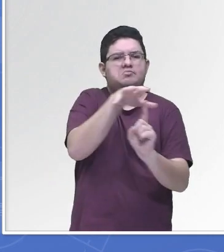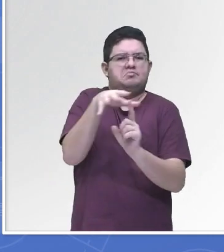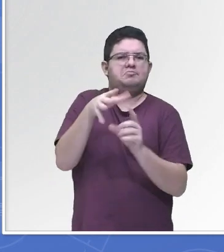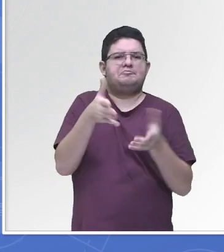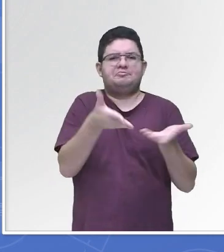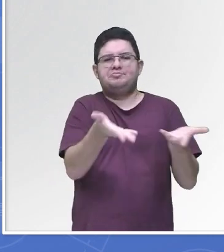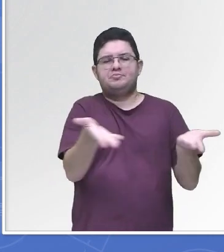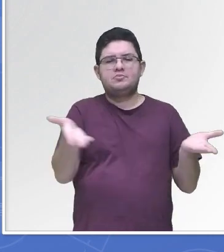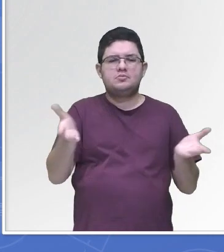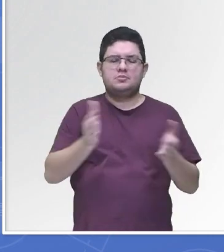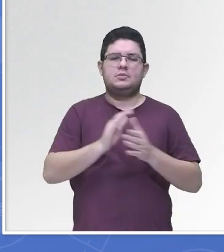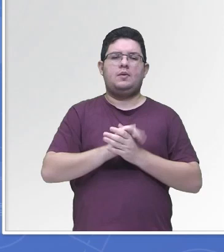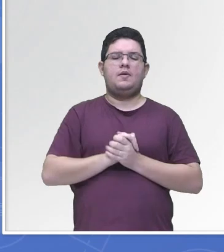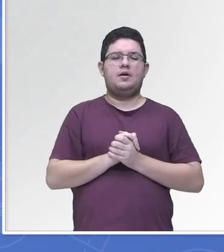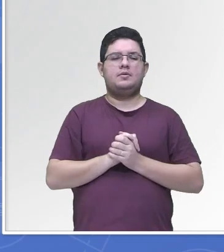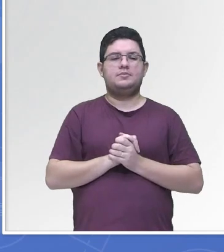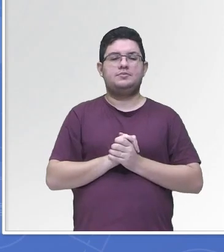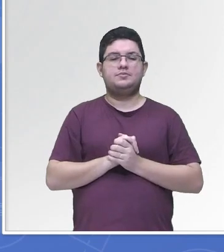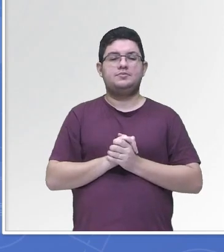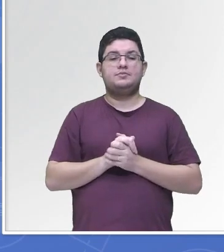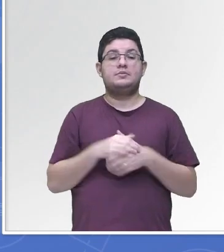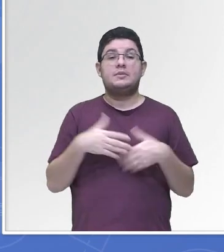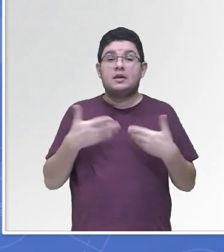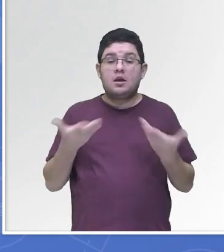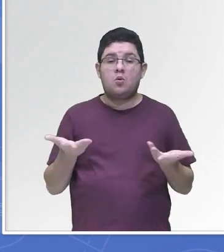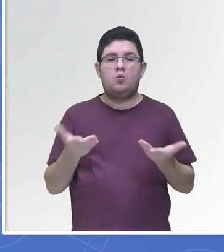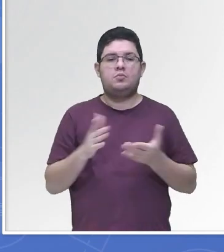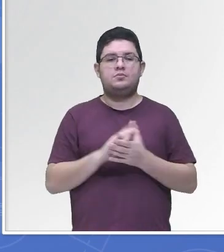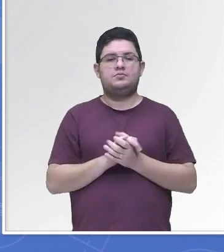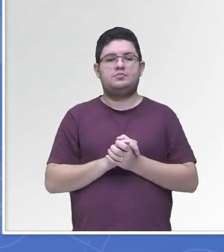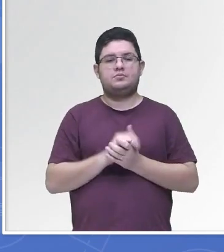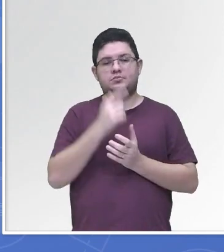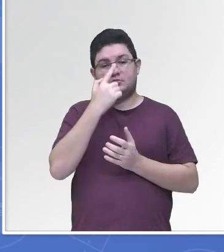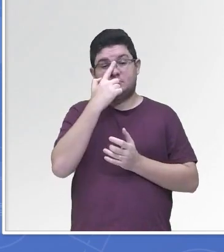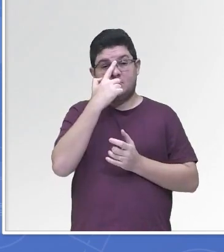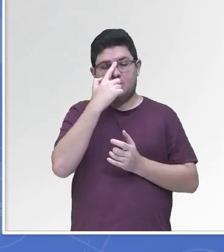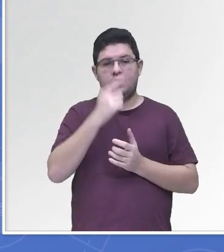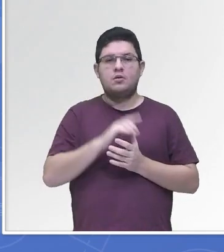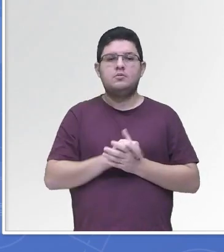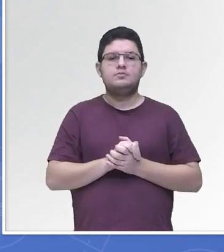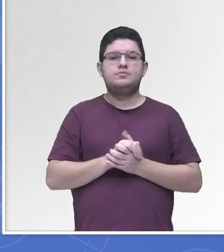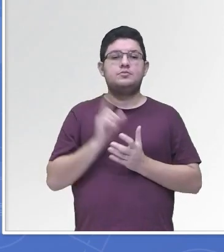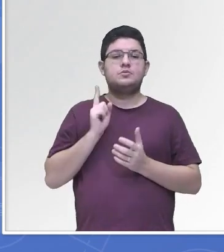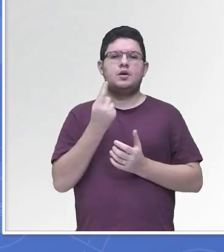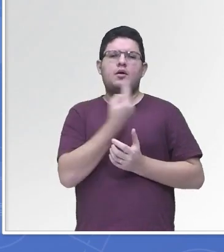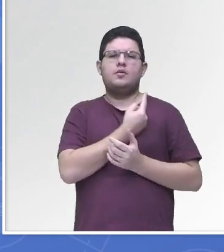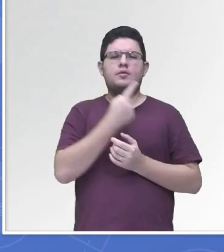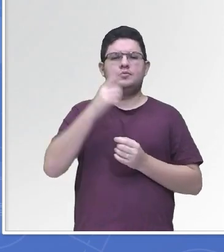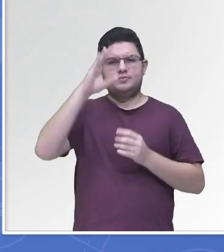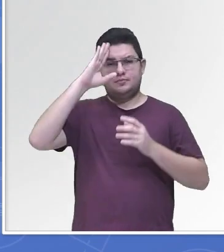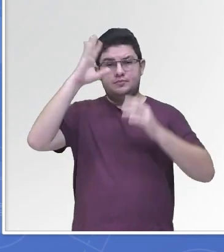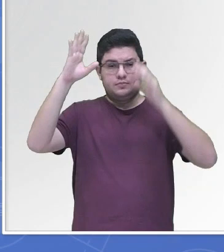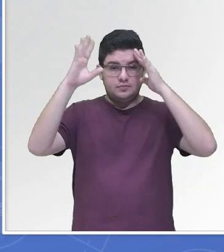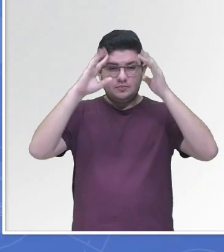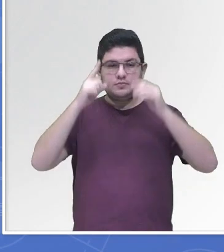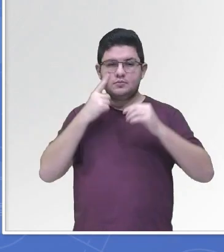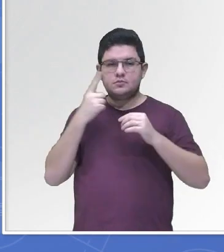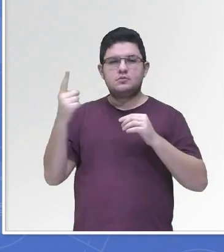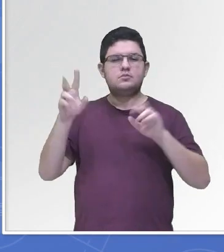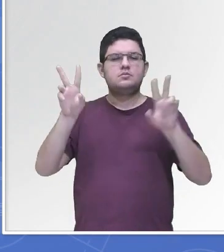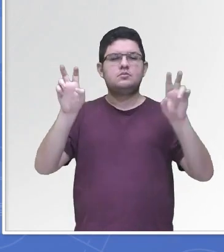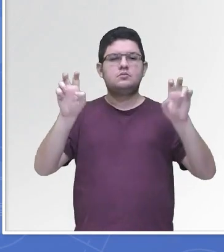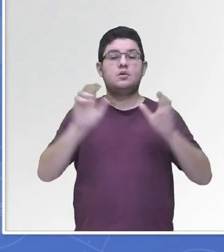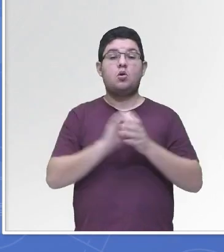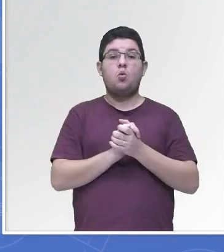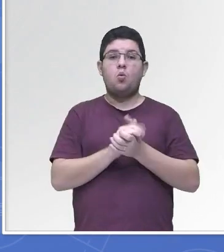nós esse conhecimento. Olha só, vamos fazer uma breve reflexão aqui nesse sentido aí. O que